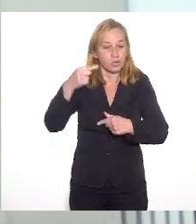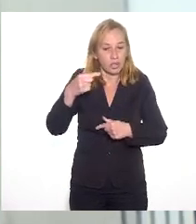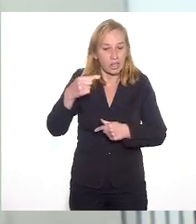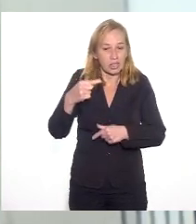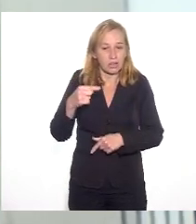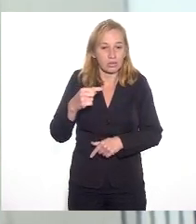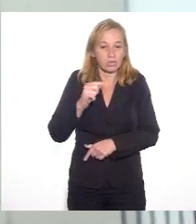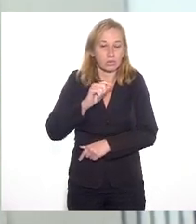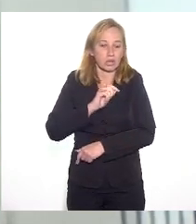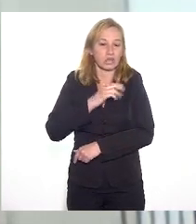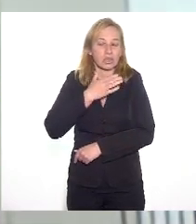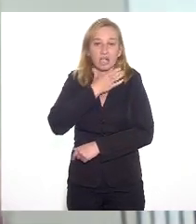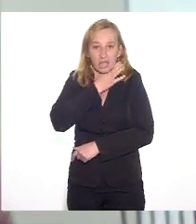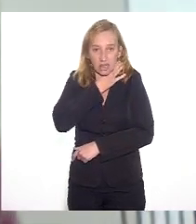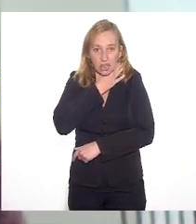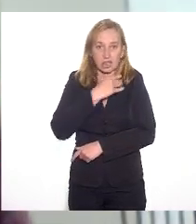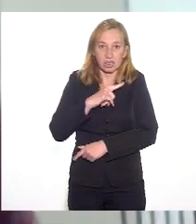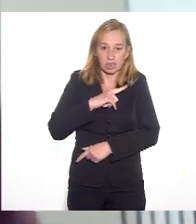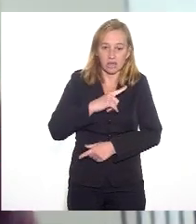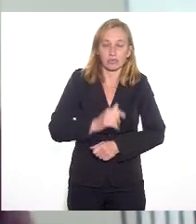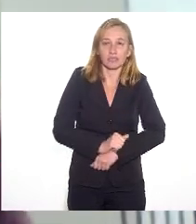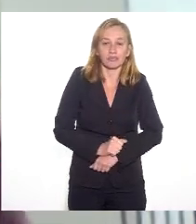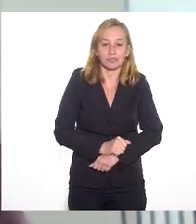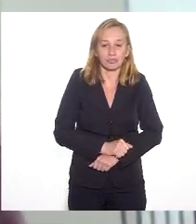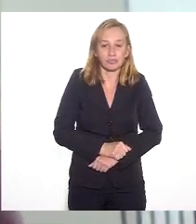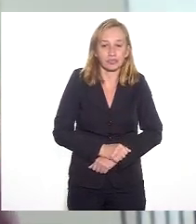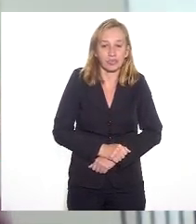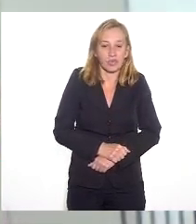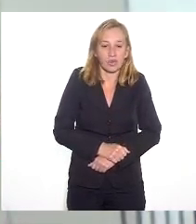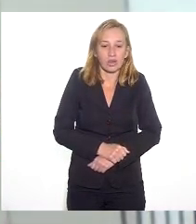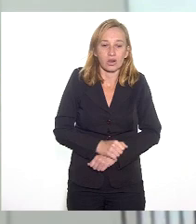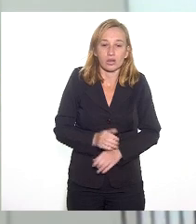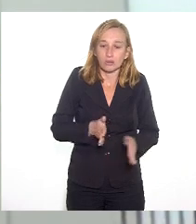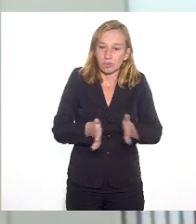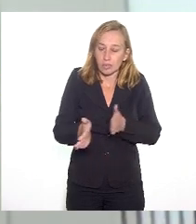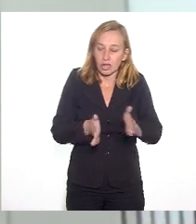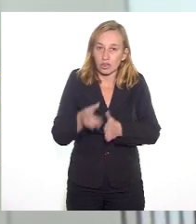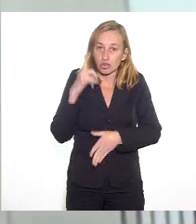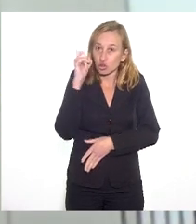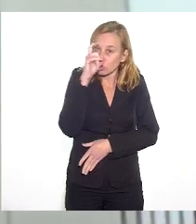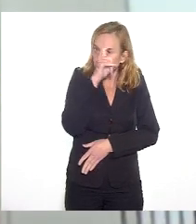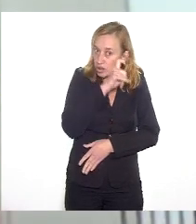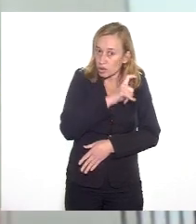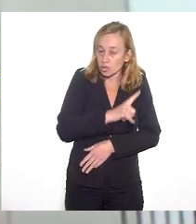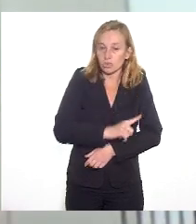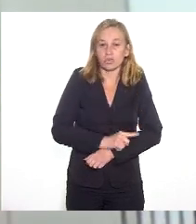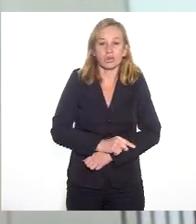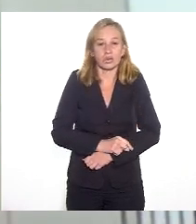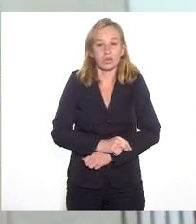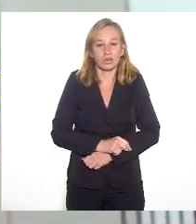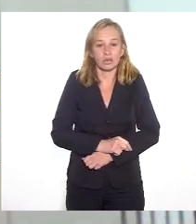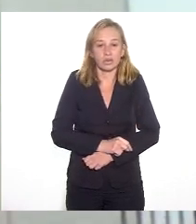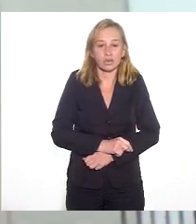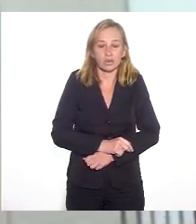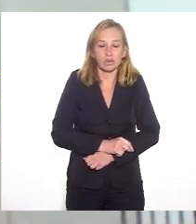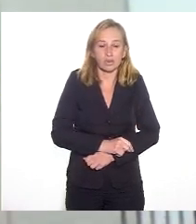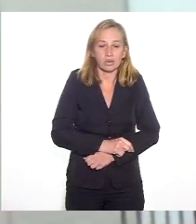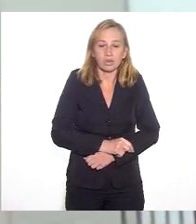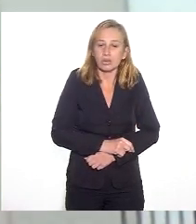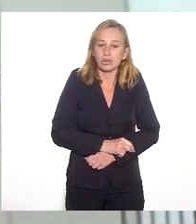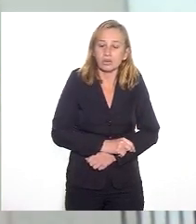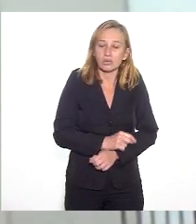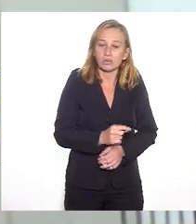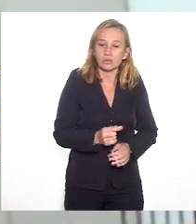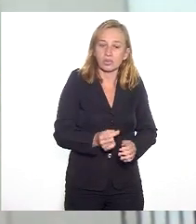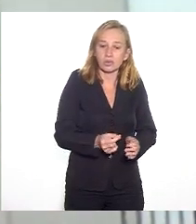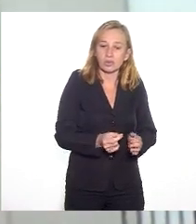se encontra. A gente vem de um período difícil, de muito queda na atividade econômica,